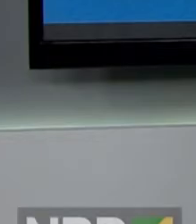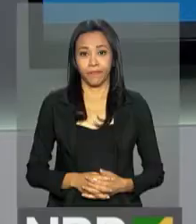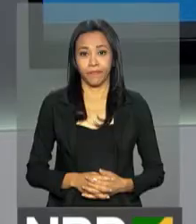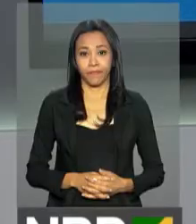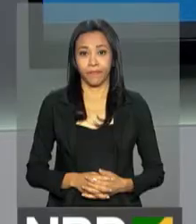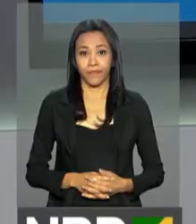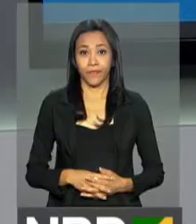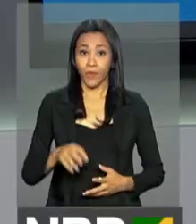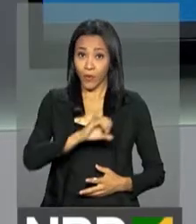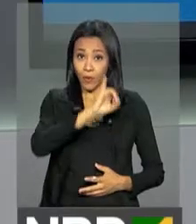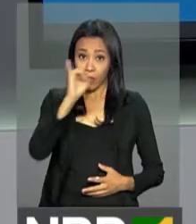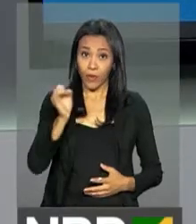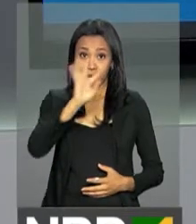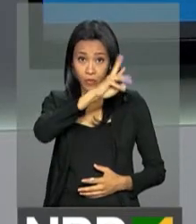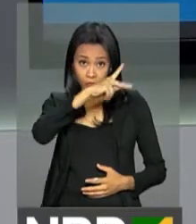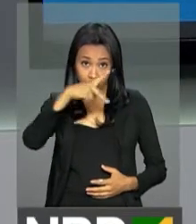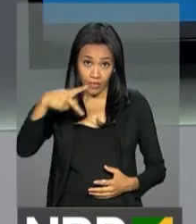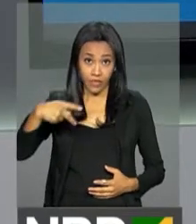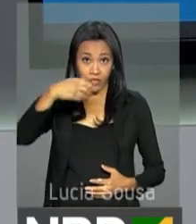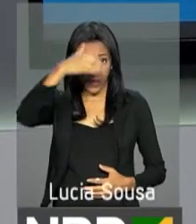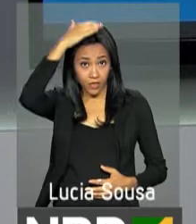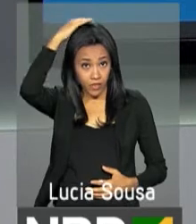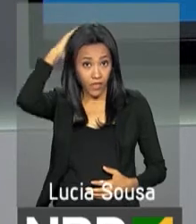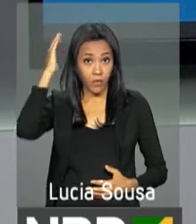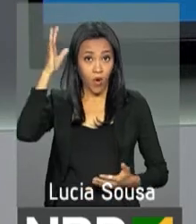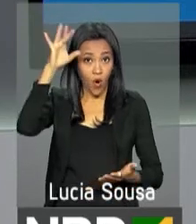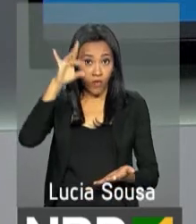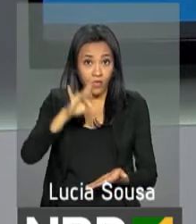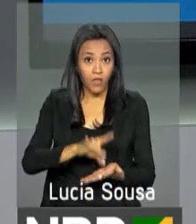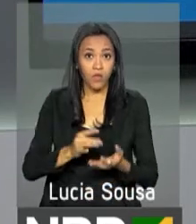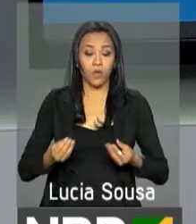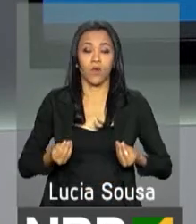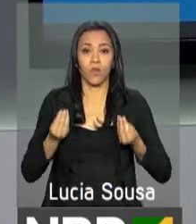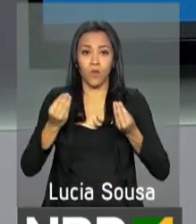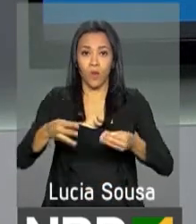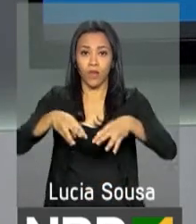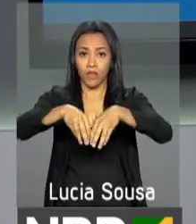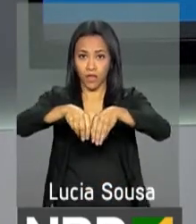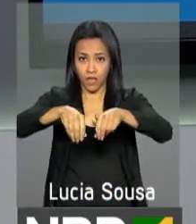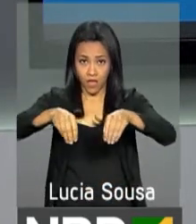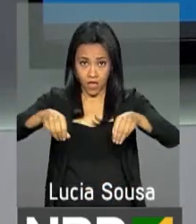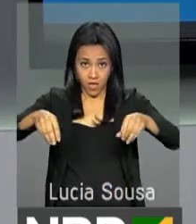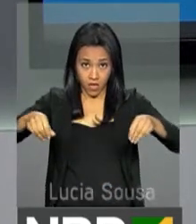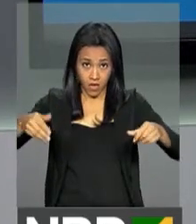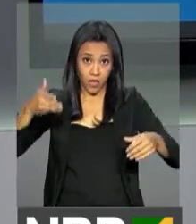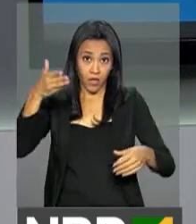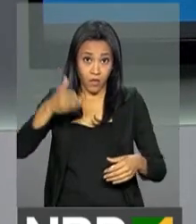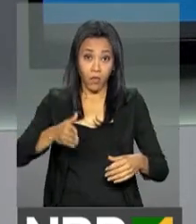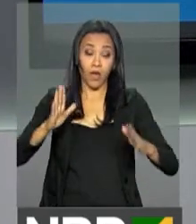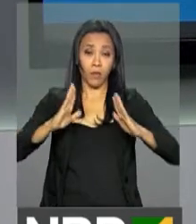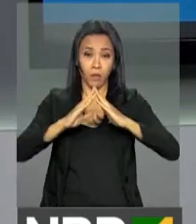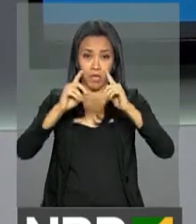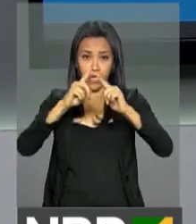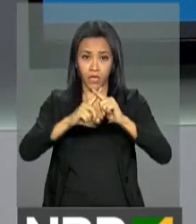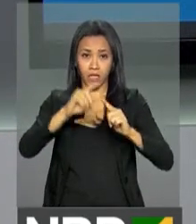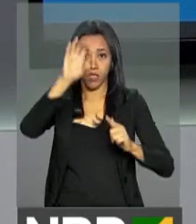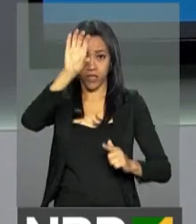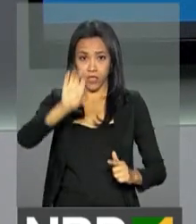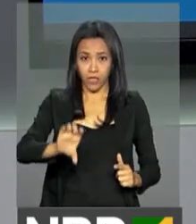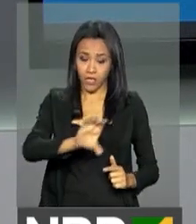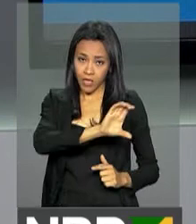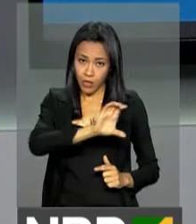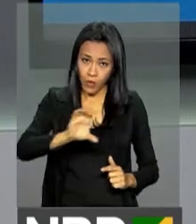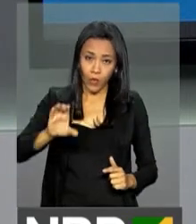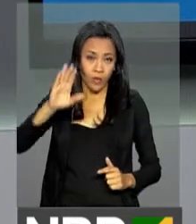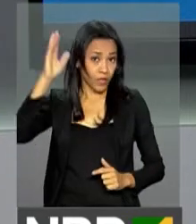olá o presidente michel temer oficializou a doação de um terreno da união para basílica de nossa senhora de nazaré em belém do pará o